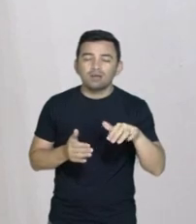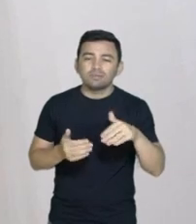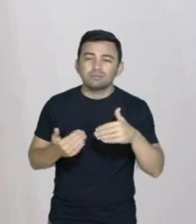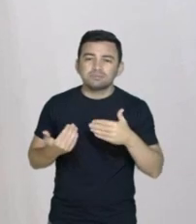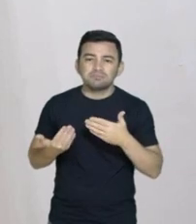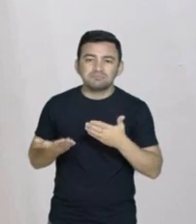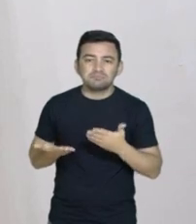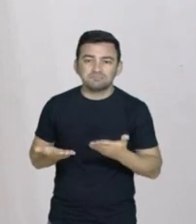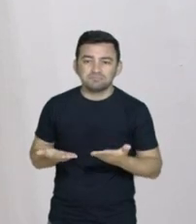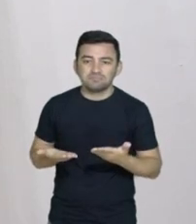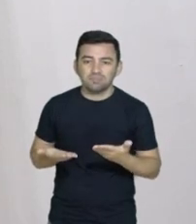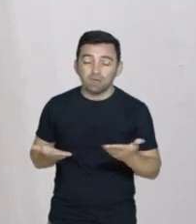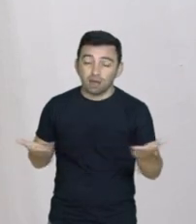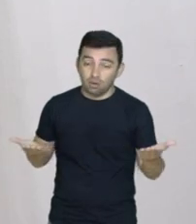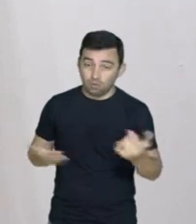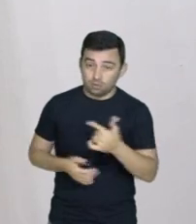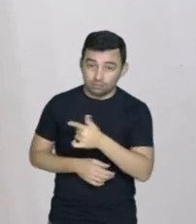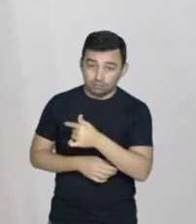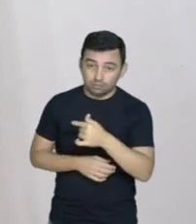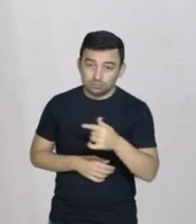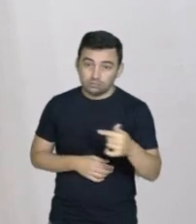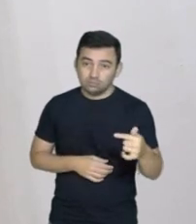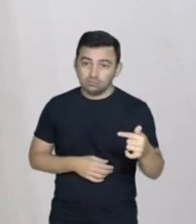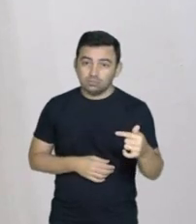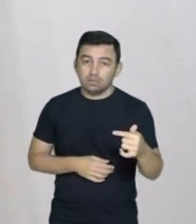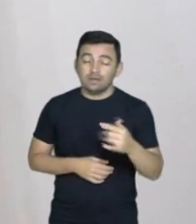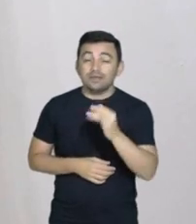e nessa semana infelizmente